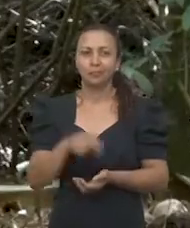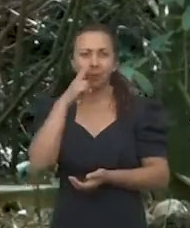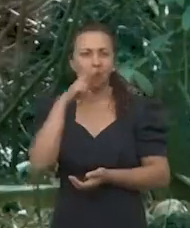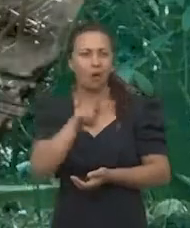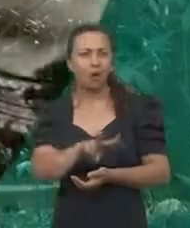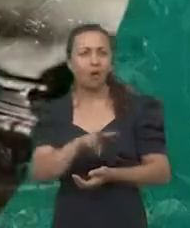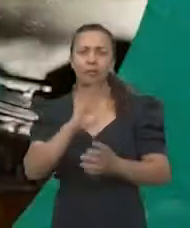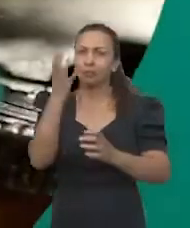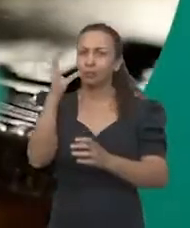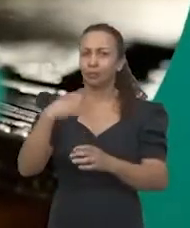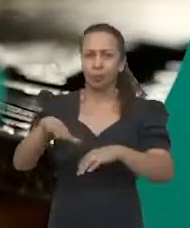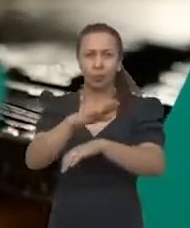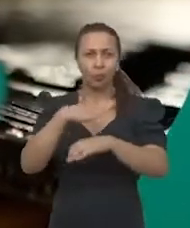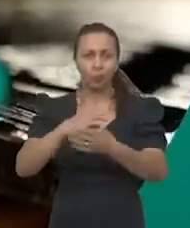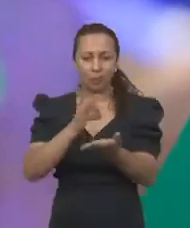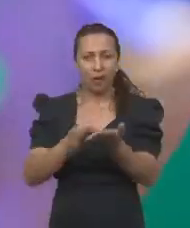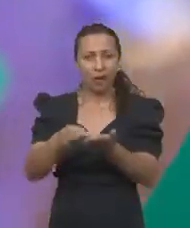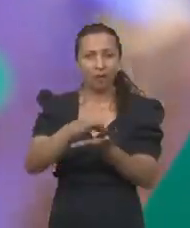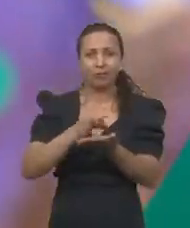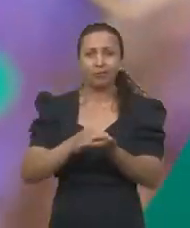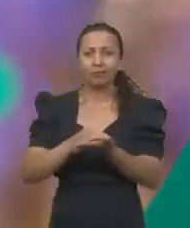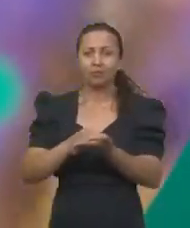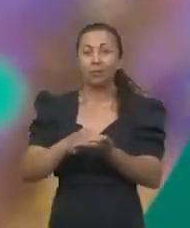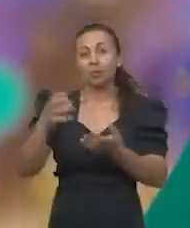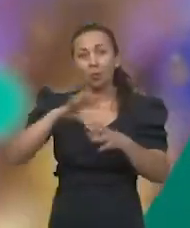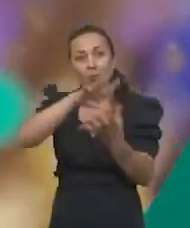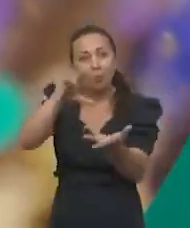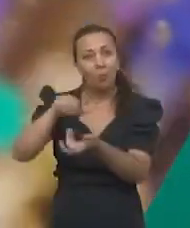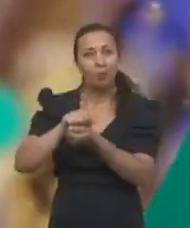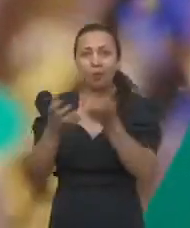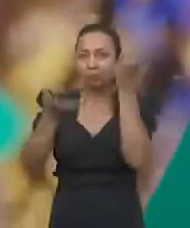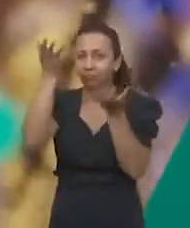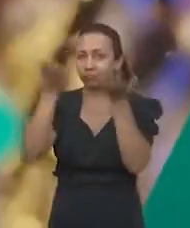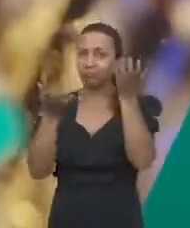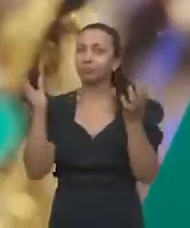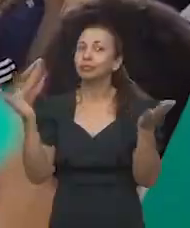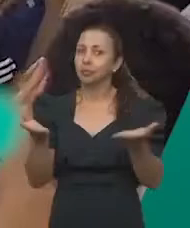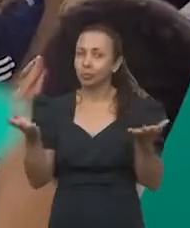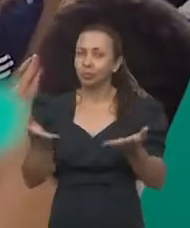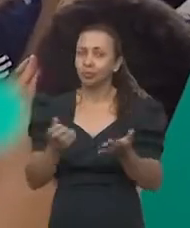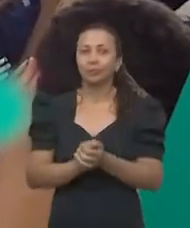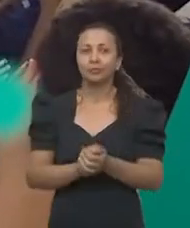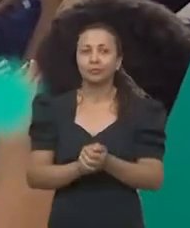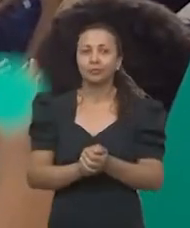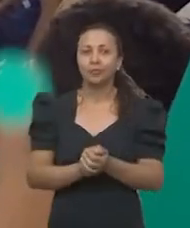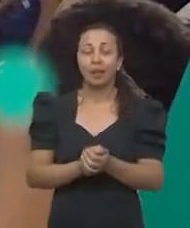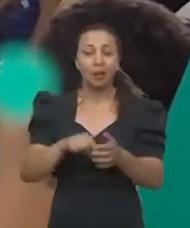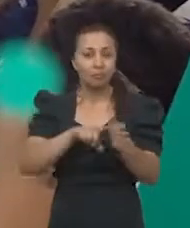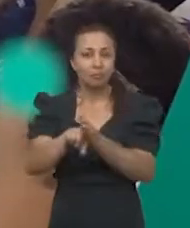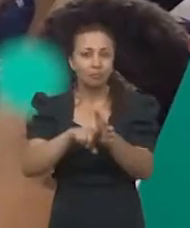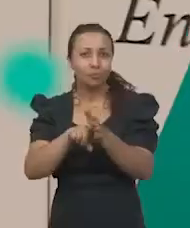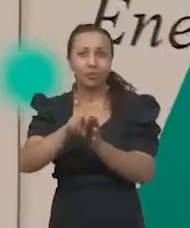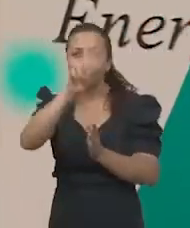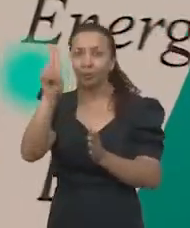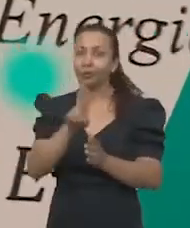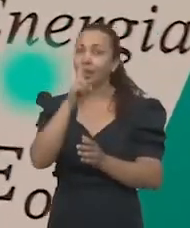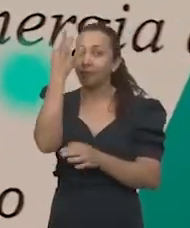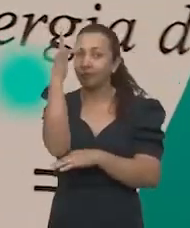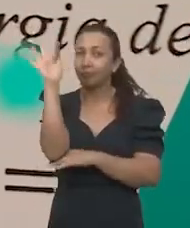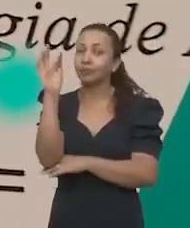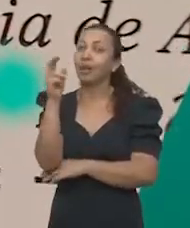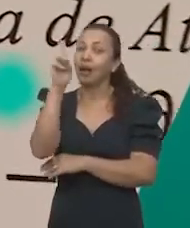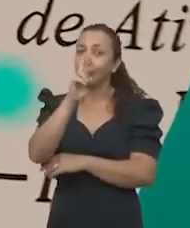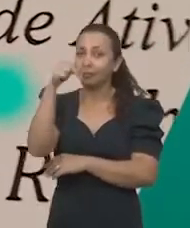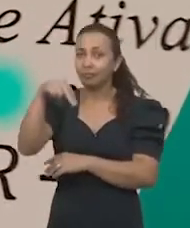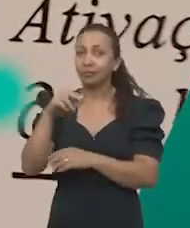hoje. Um olhar científico sobre as criptomoedas no mundo econômico de hoje. Pesquisadores da Universidade Federal do Rio Grande